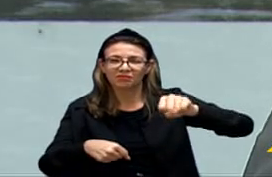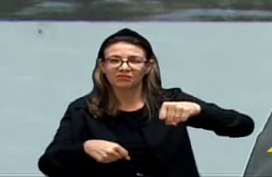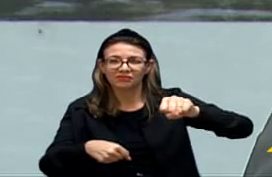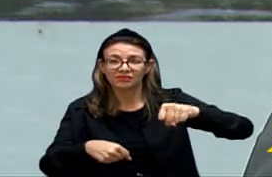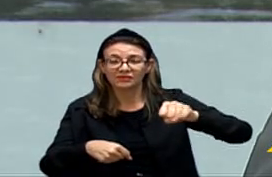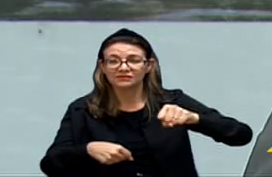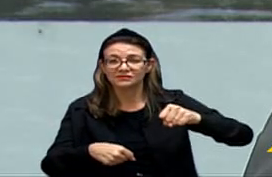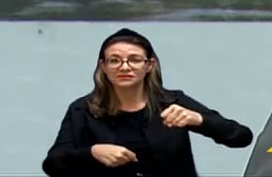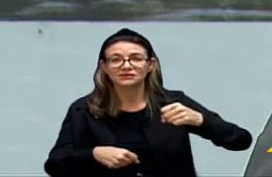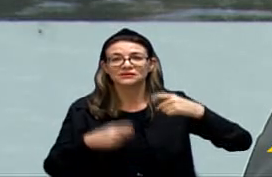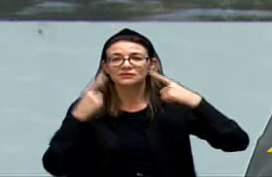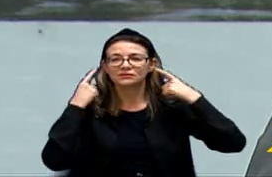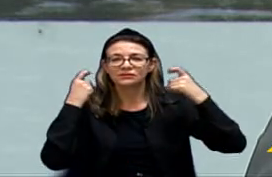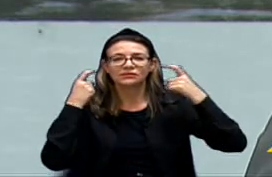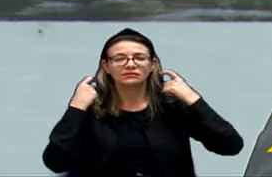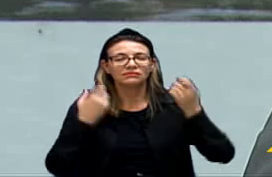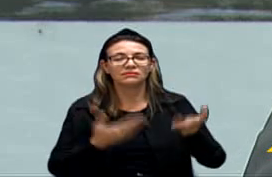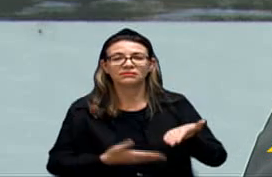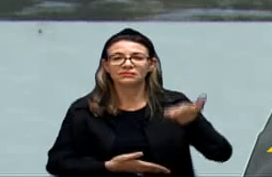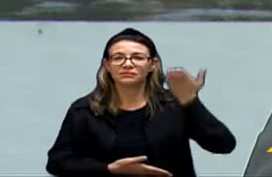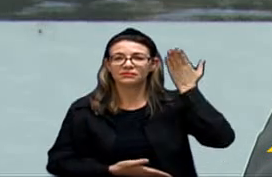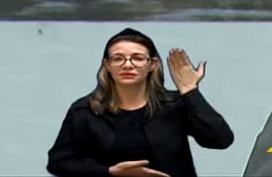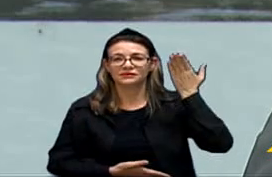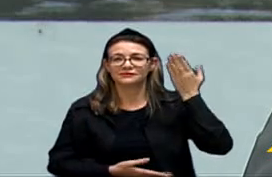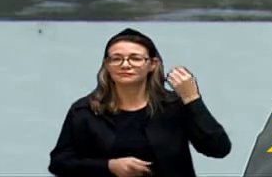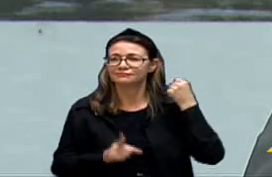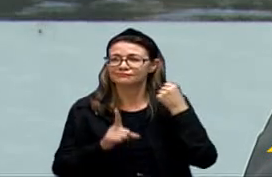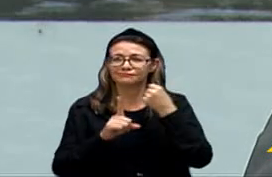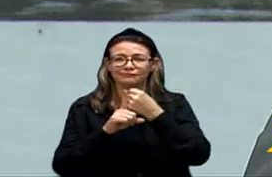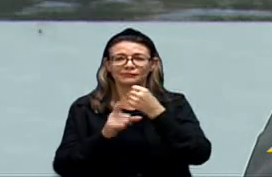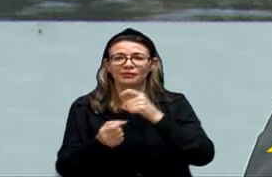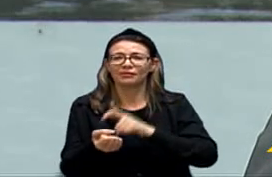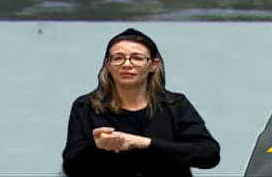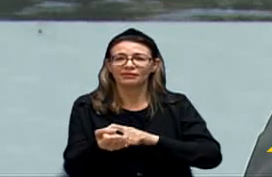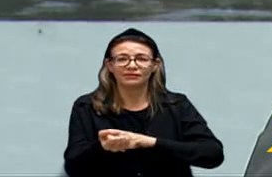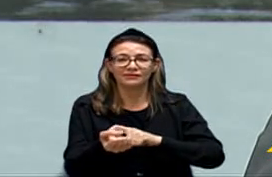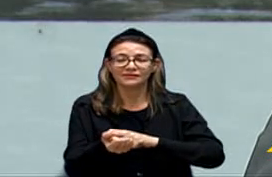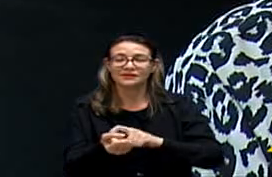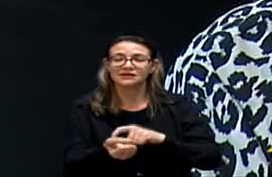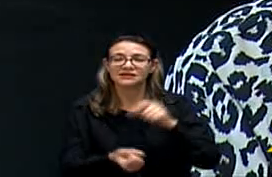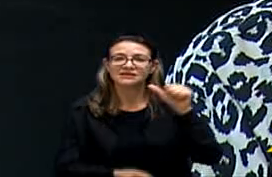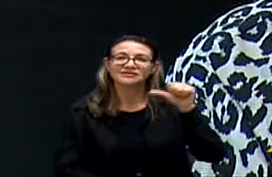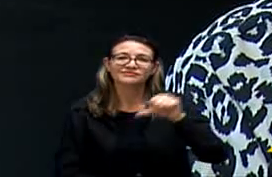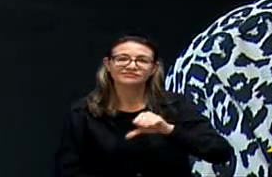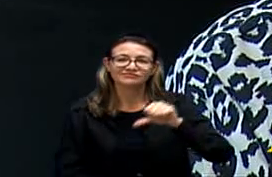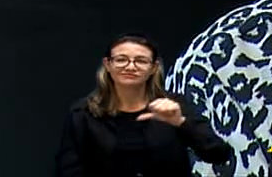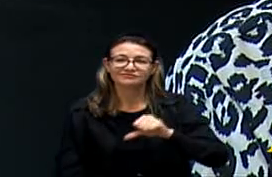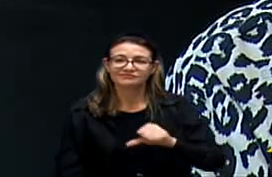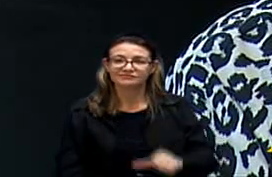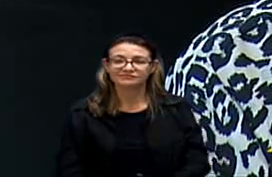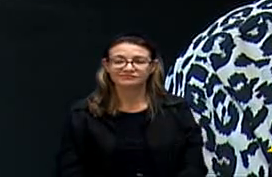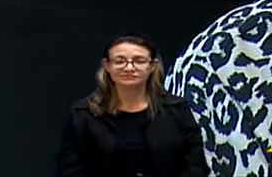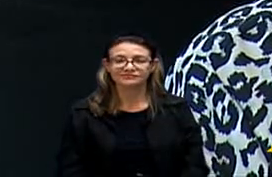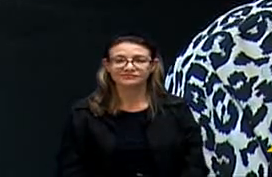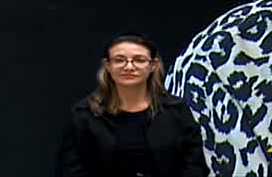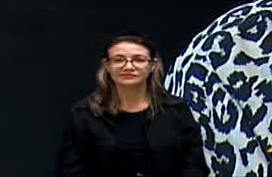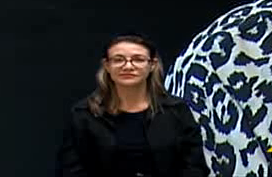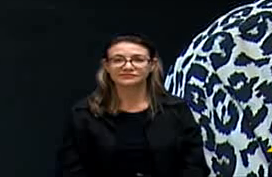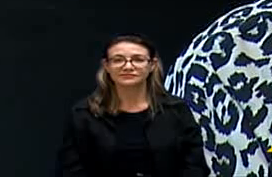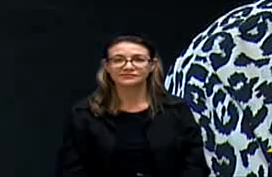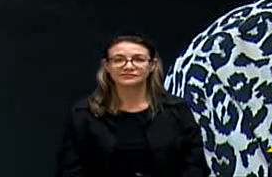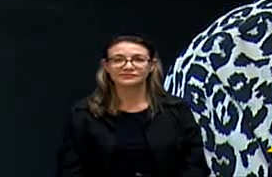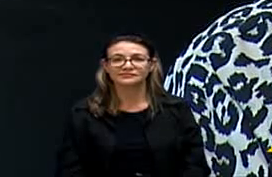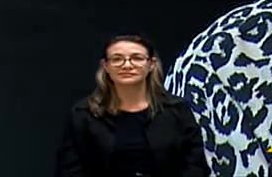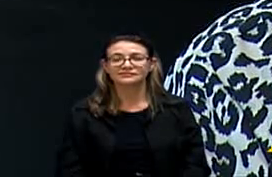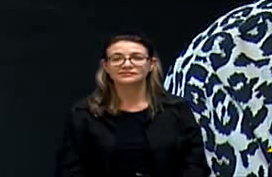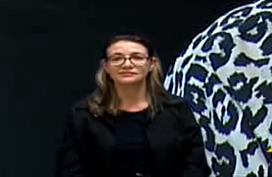impactante para todo mundo que tá ali no entorno e tem oportunidade de de de de ouvir o o o